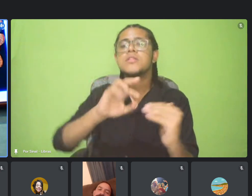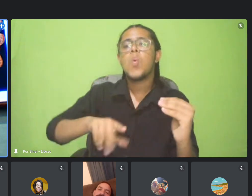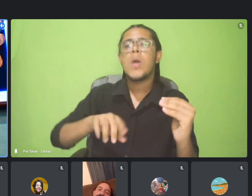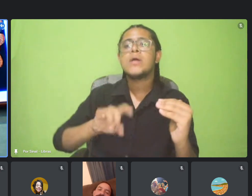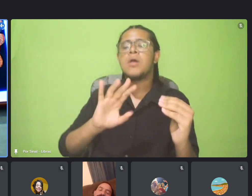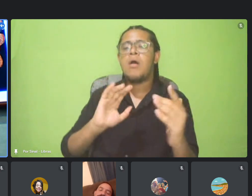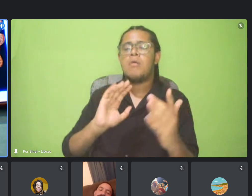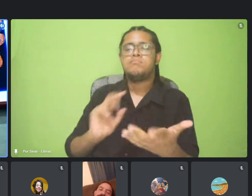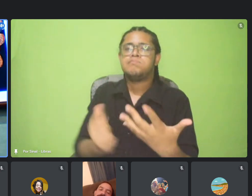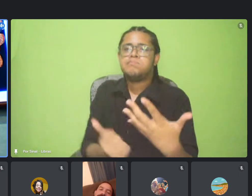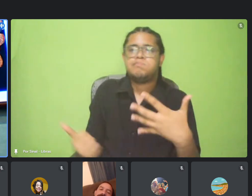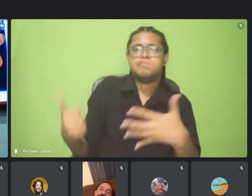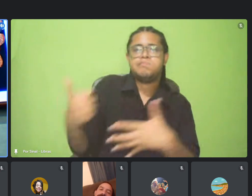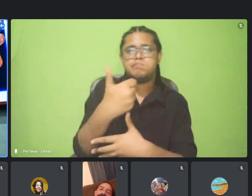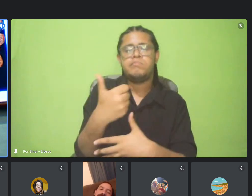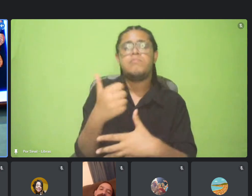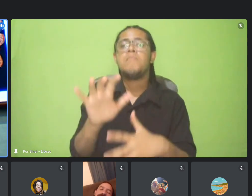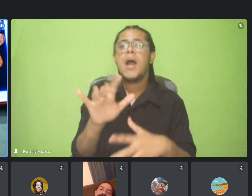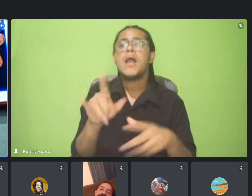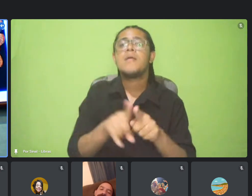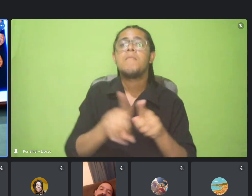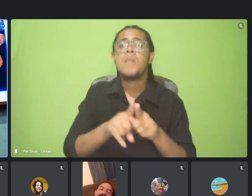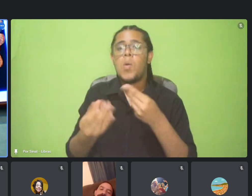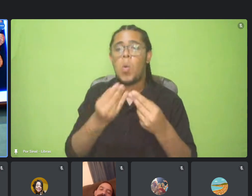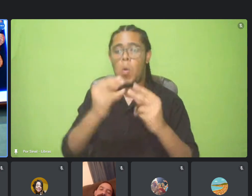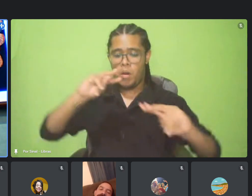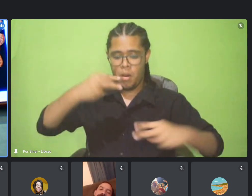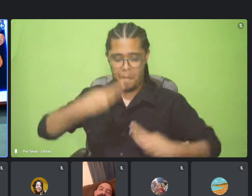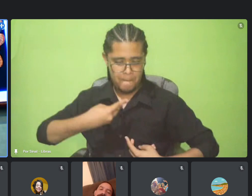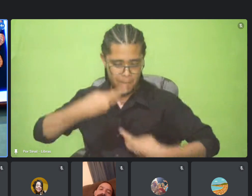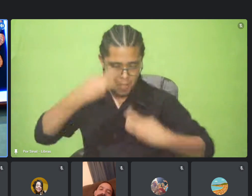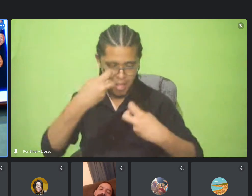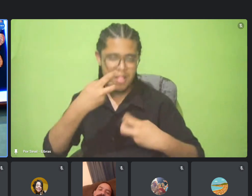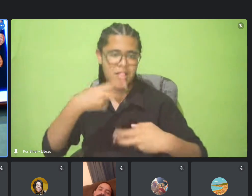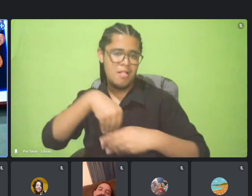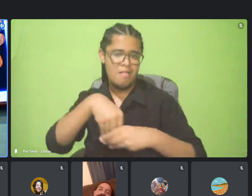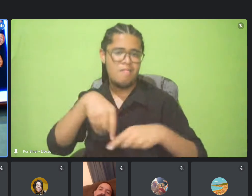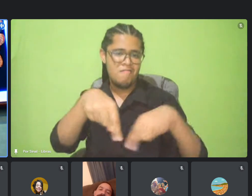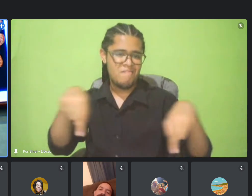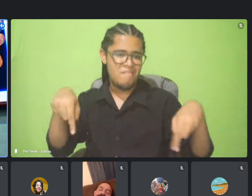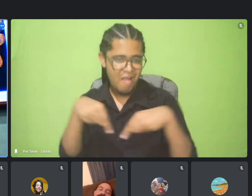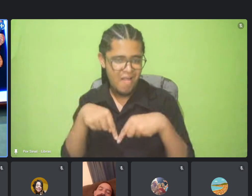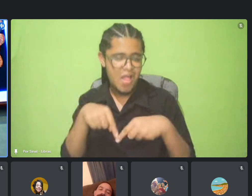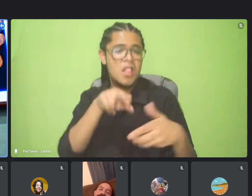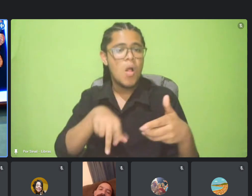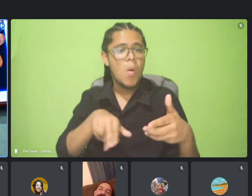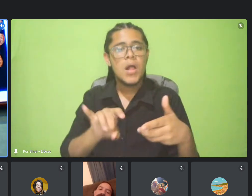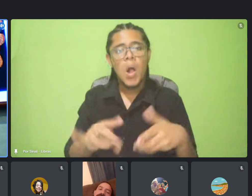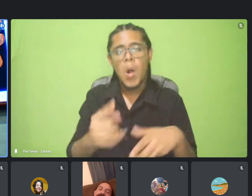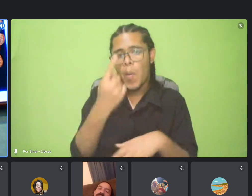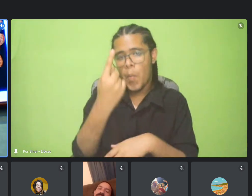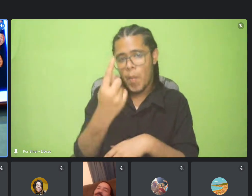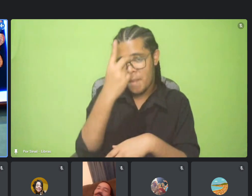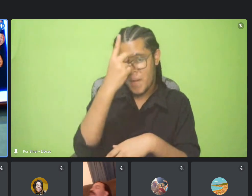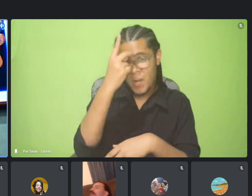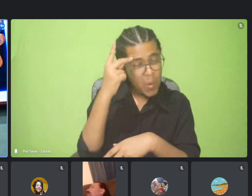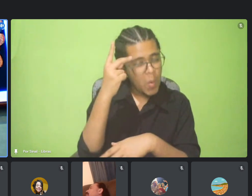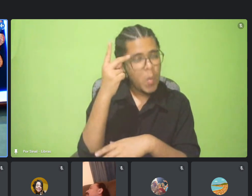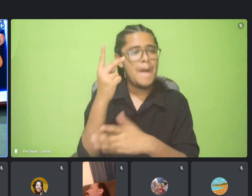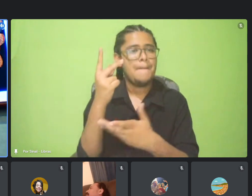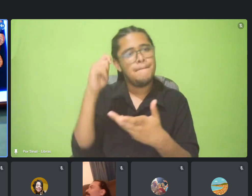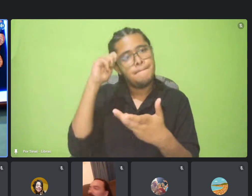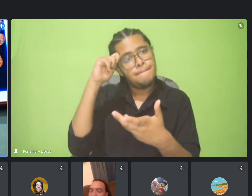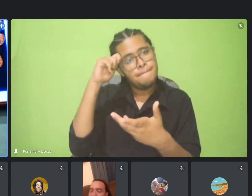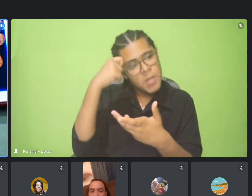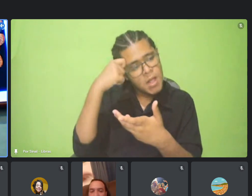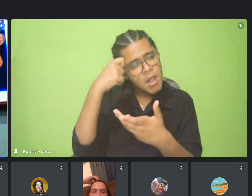está ocupando esse espaço. Então, não é só uma pessoa preta com um projeto de pessoas brancas e de temáticas